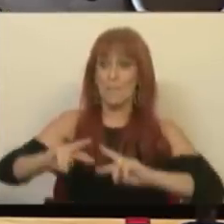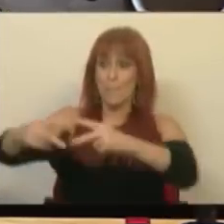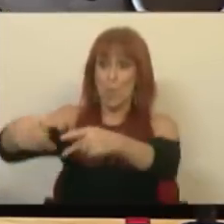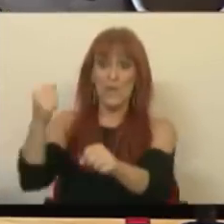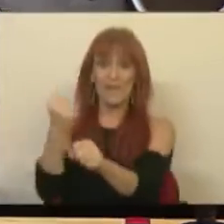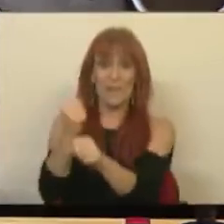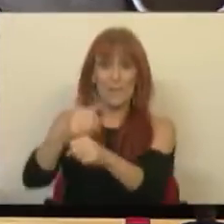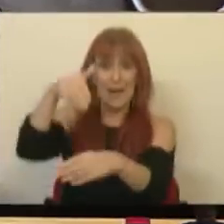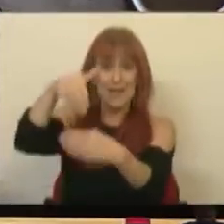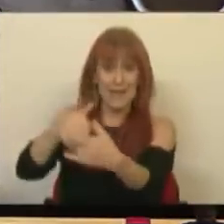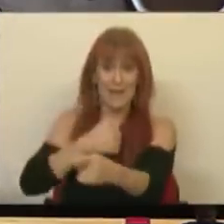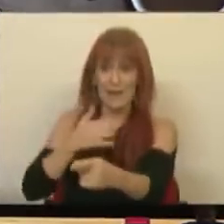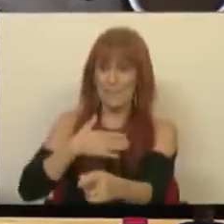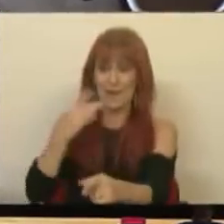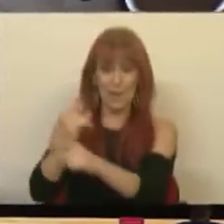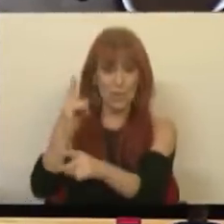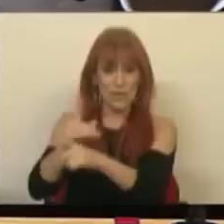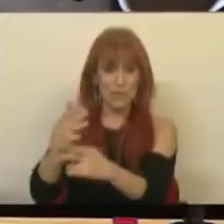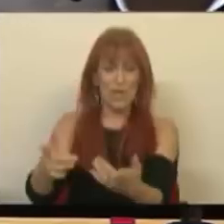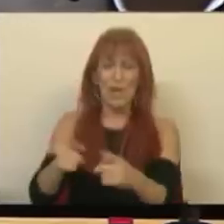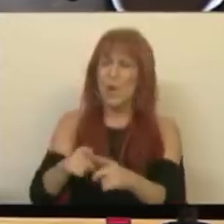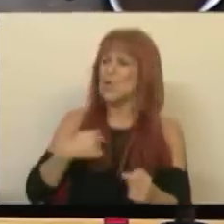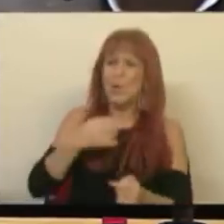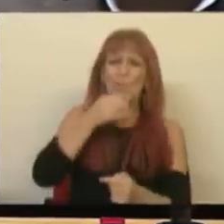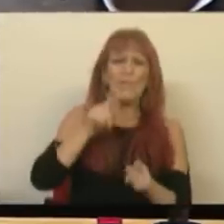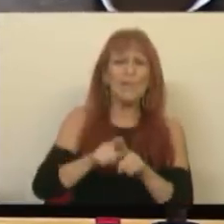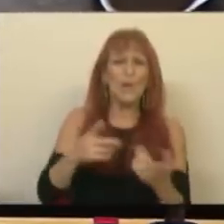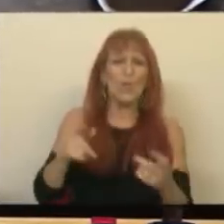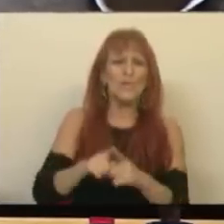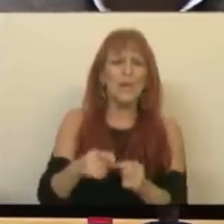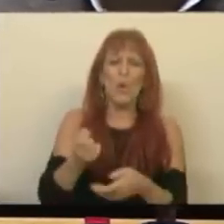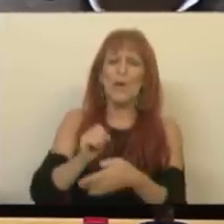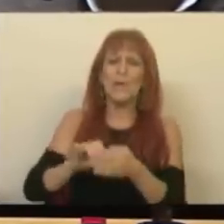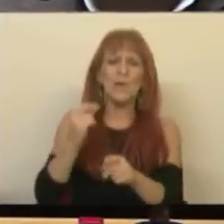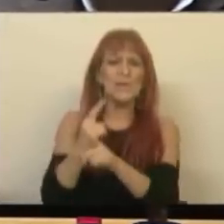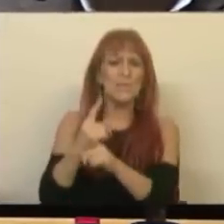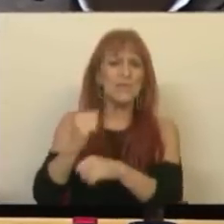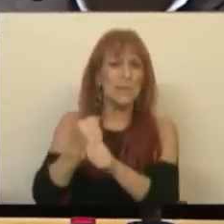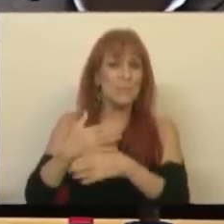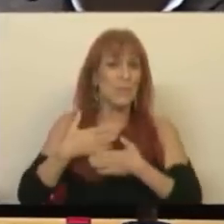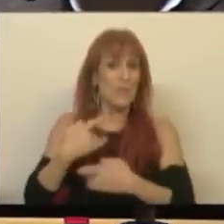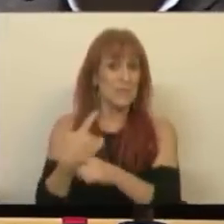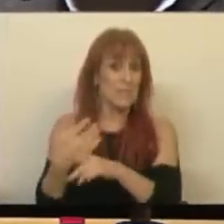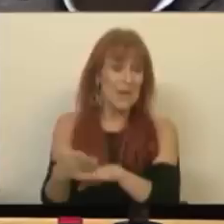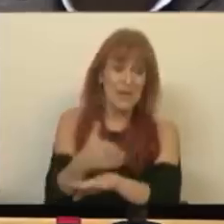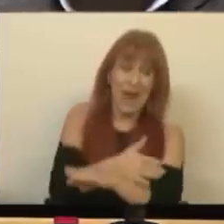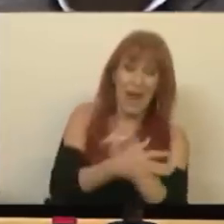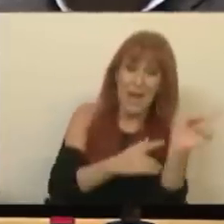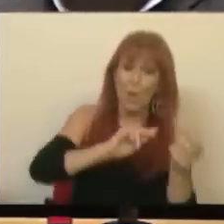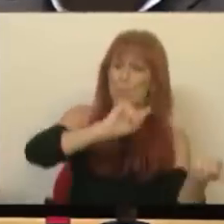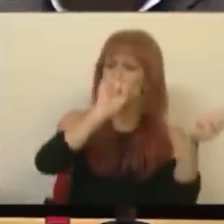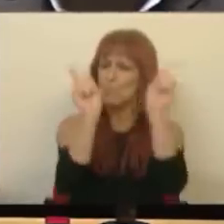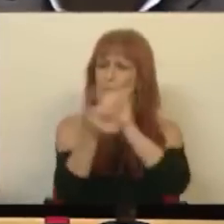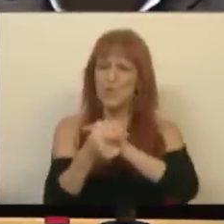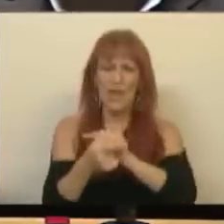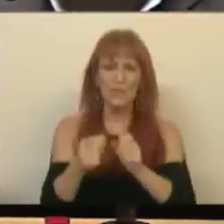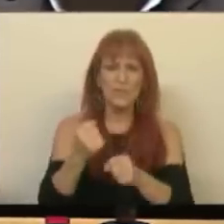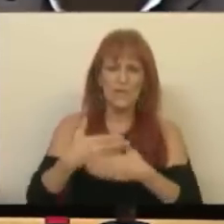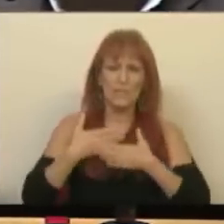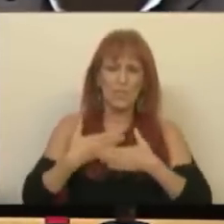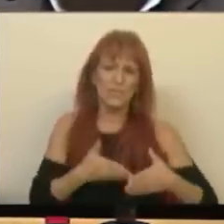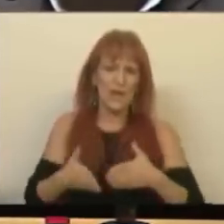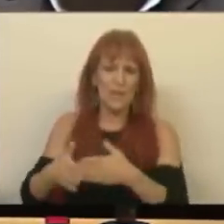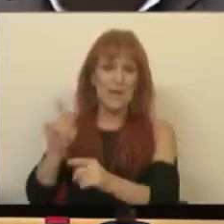trabalhar para essas mesmas empresas e nós que não estamos a falar de alguma que retoma ao seu percurso profissional não aqui há até uma mudança no percurso profissional